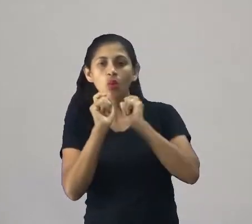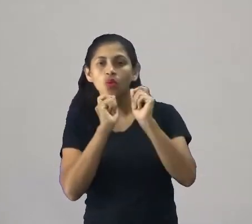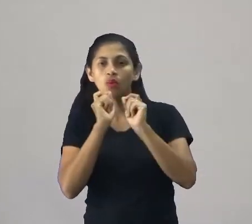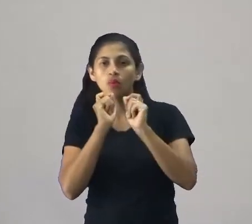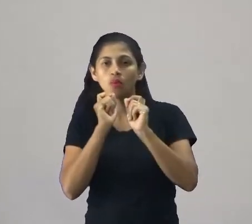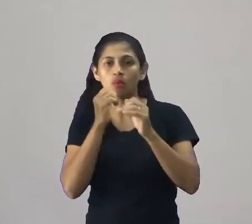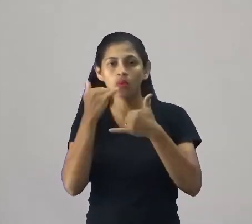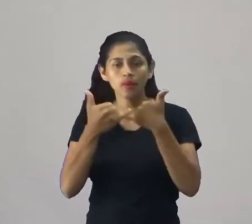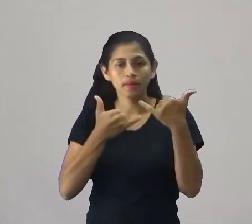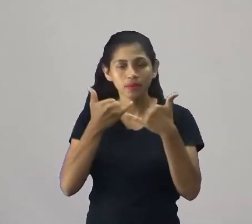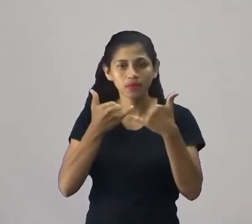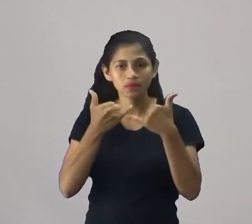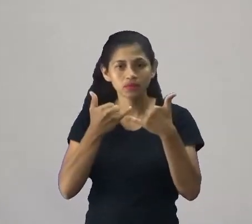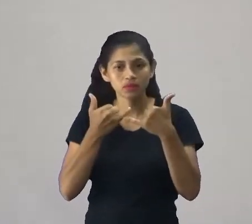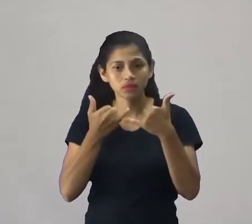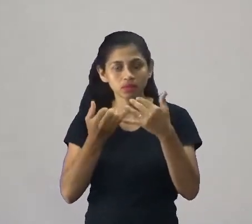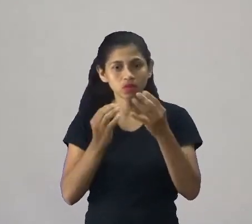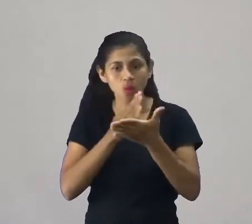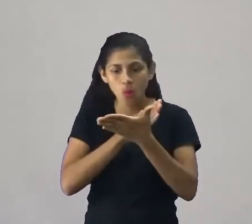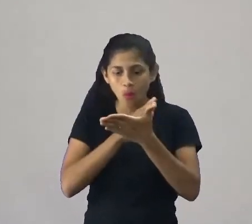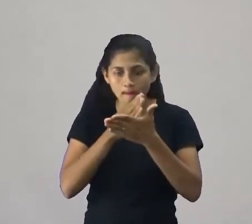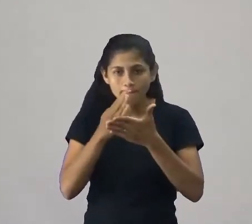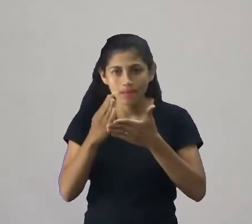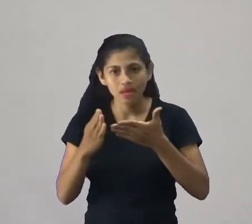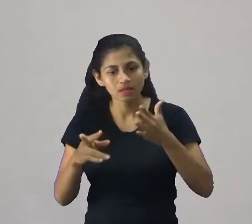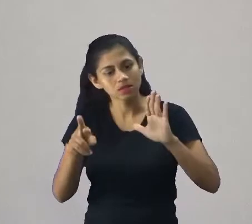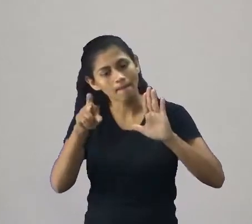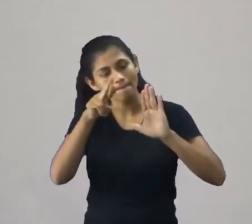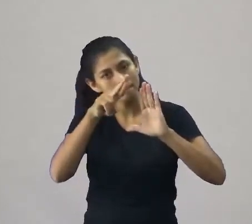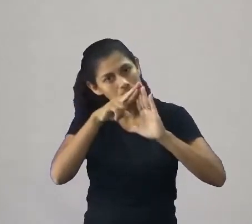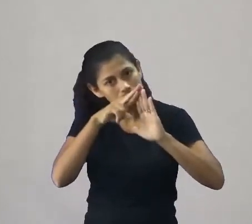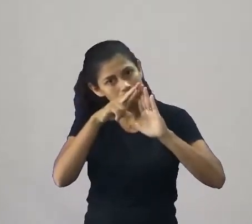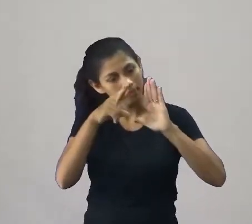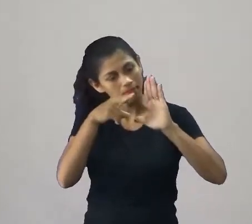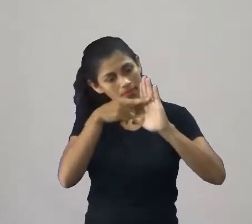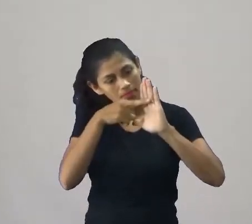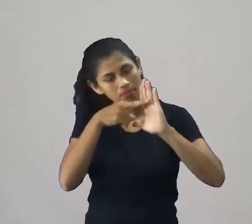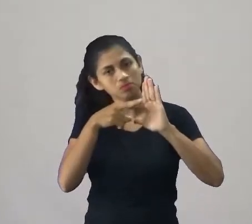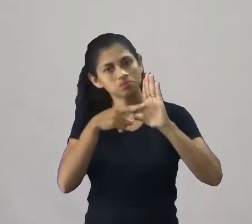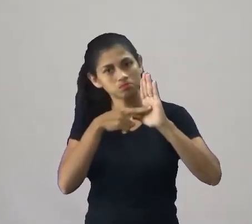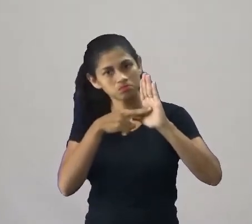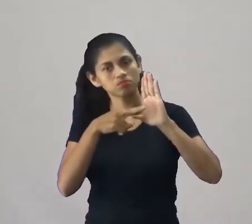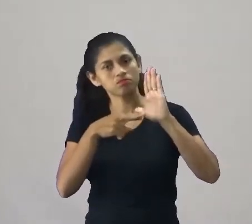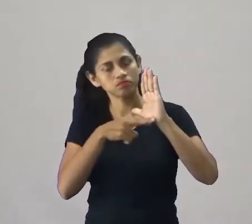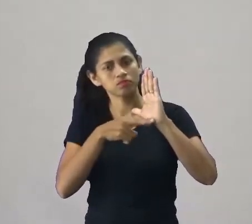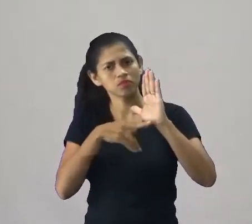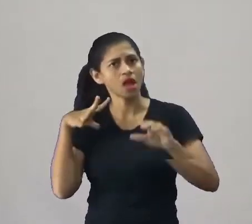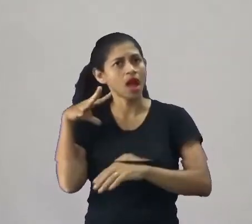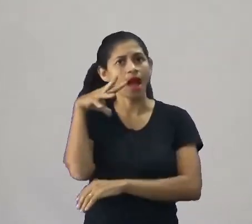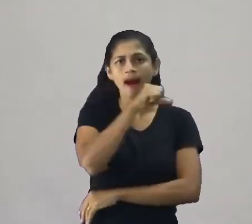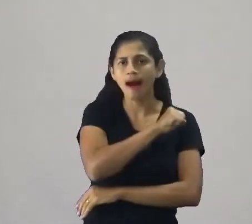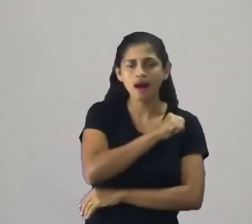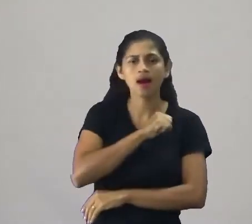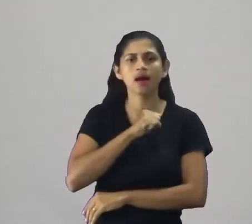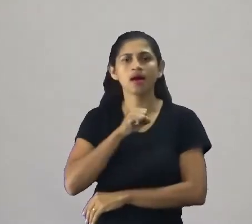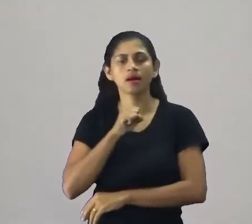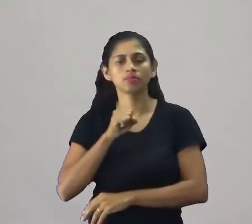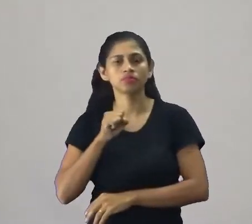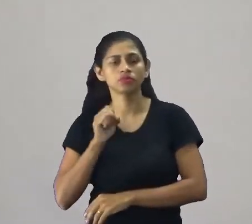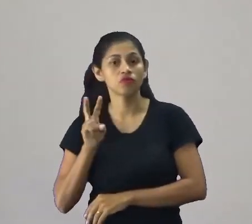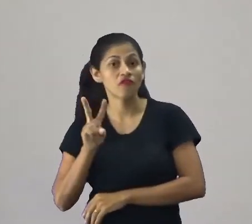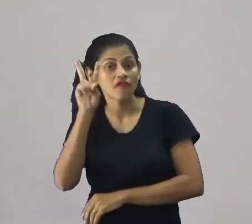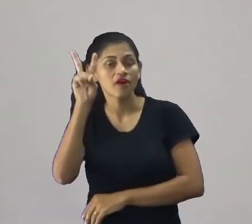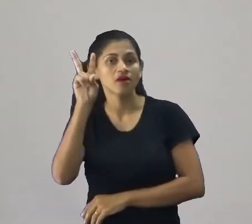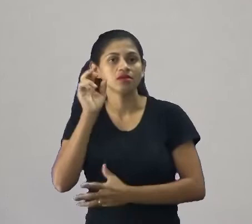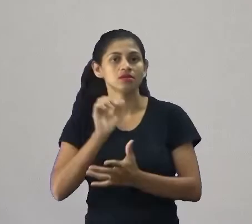a estruturar regras, conceituar quem pegar em mais tempo, quem for mais rápido ganha. A gente começa a